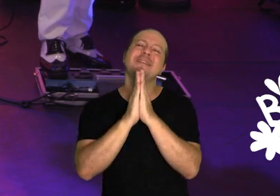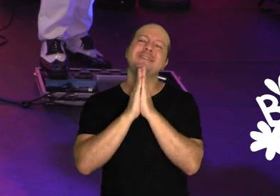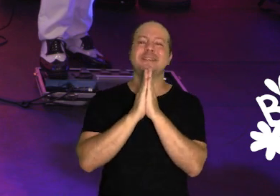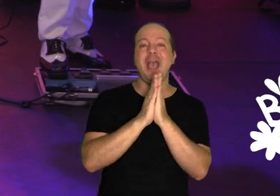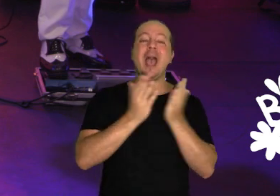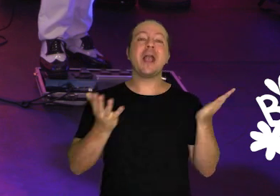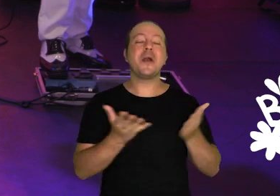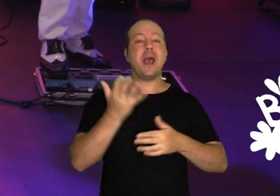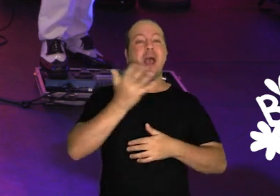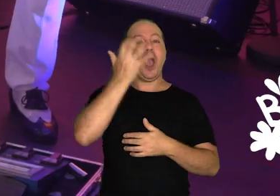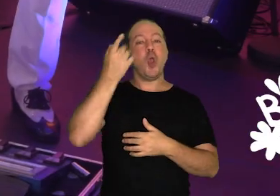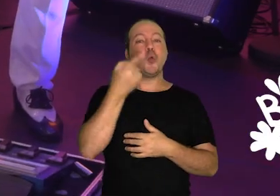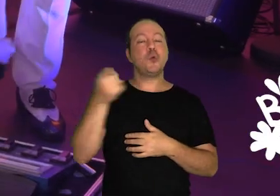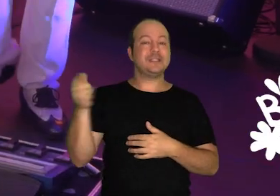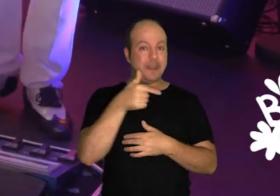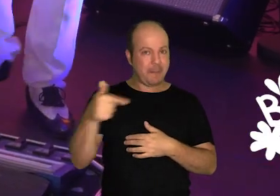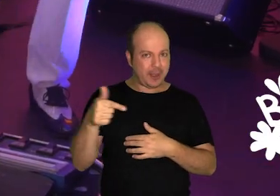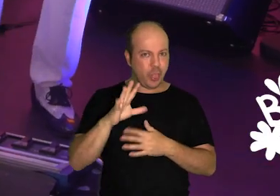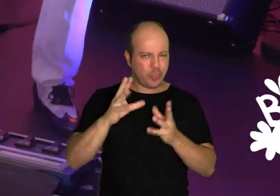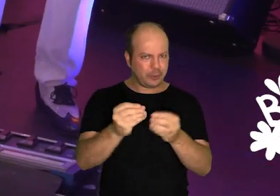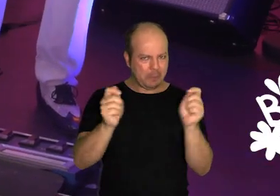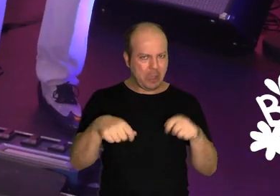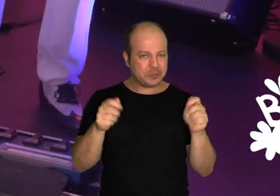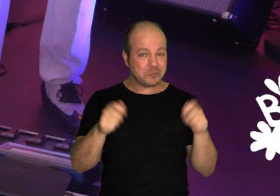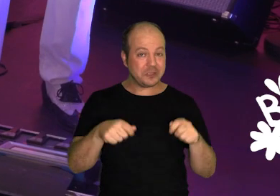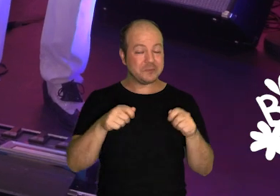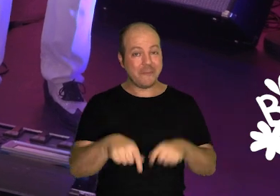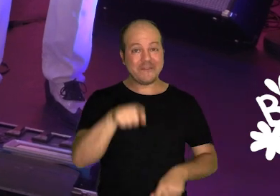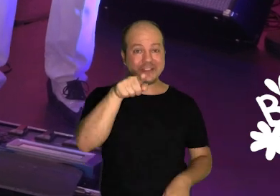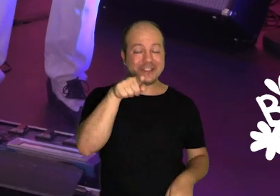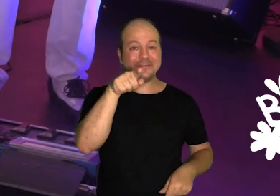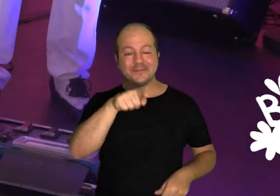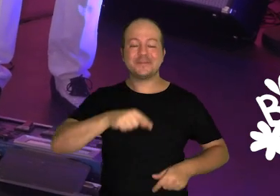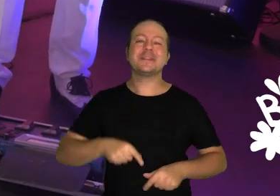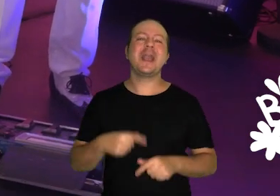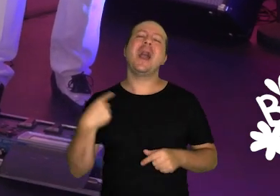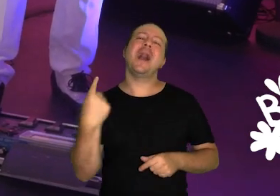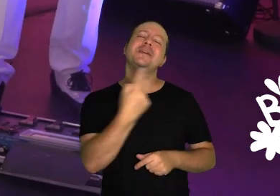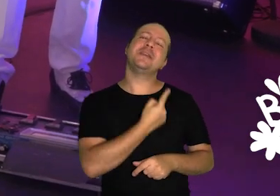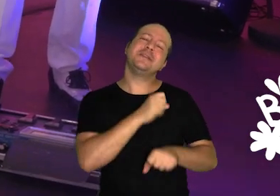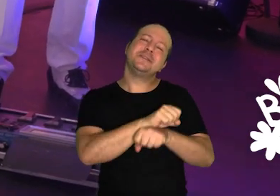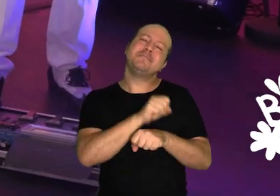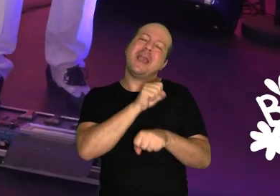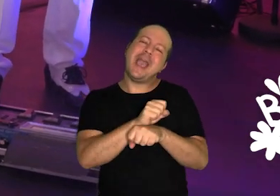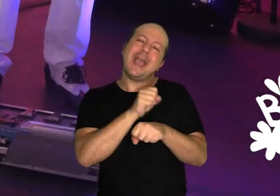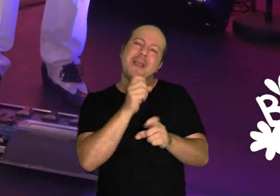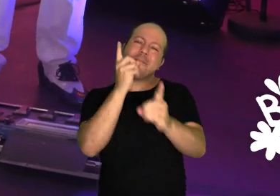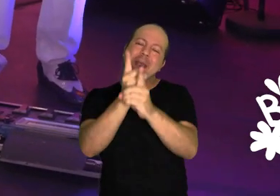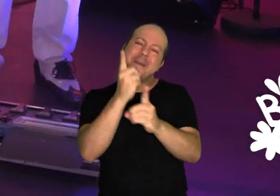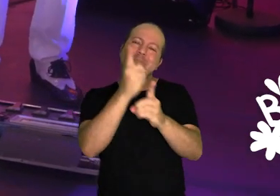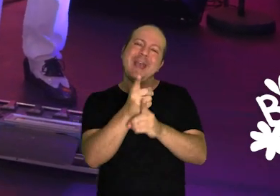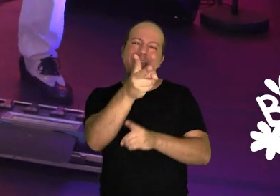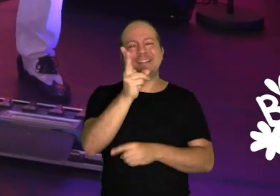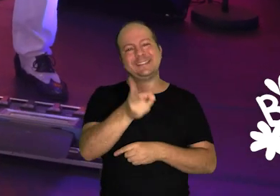Graças! E eu quero cantar aquela música da semana inteira, pode ser? Para vocês. Porque a gente espera cada segundo para